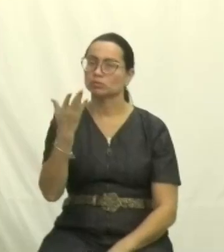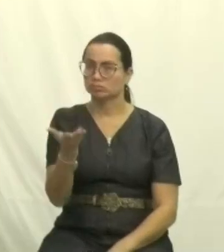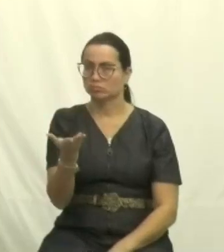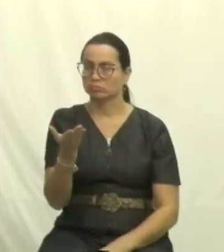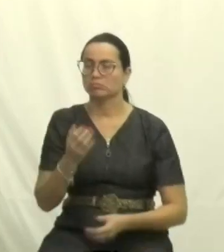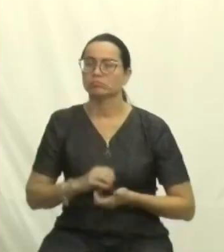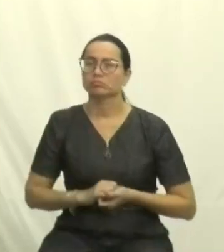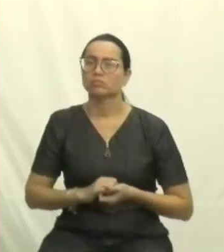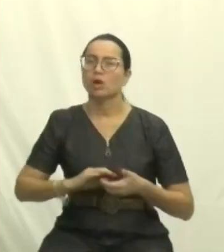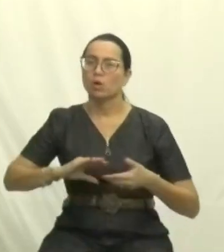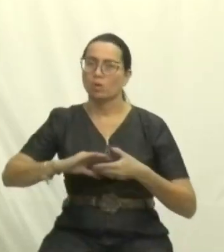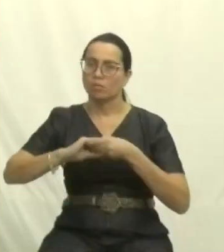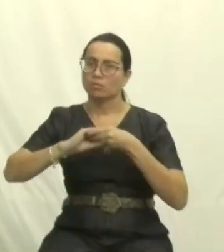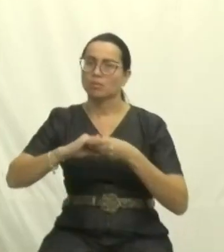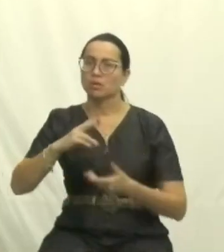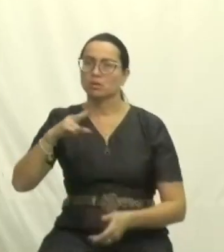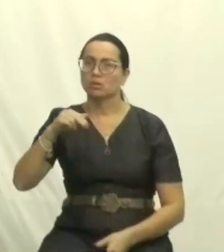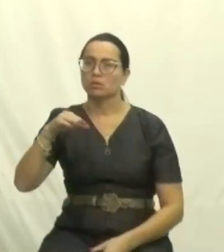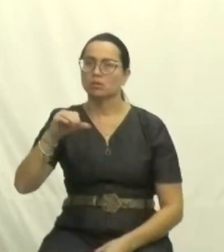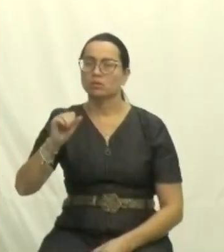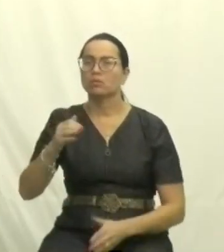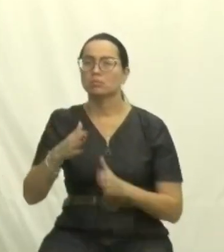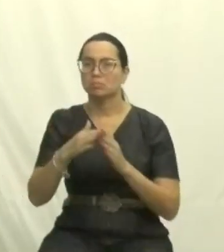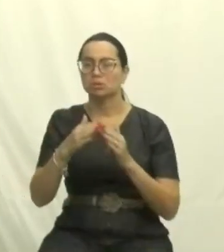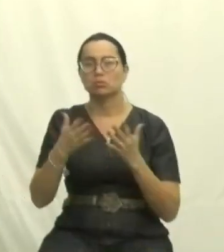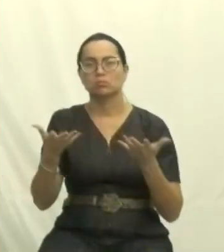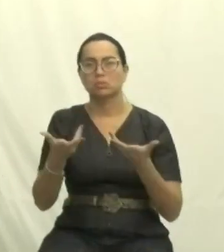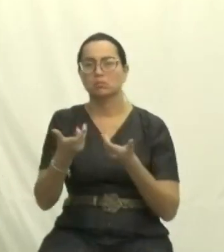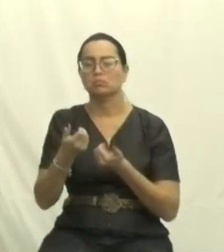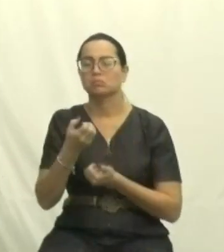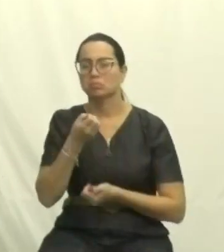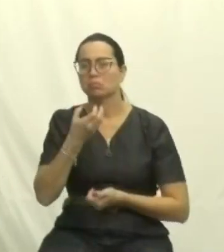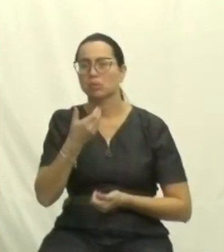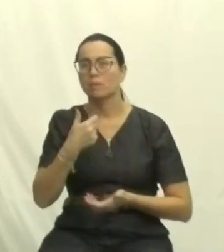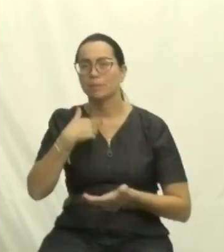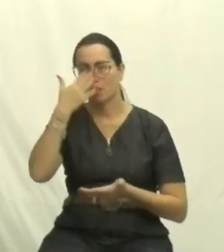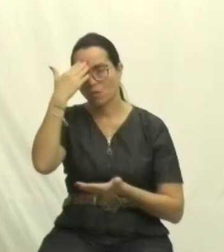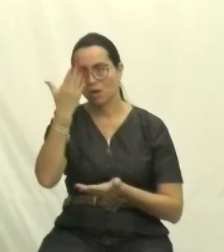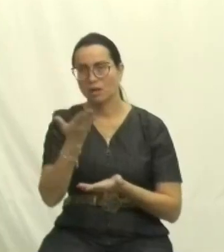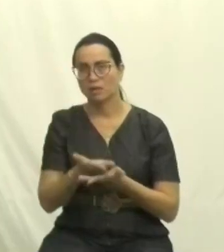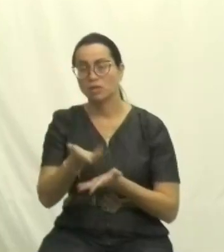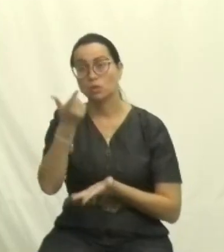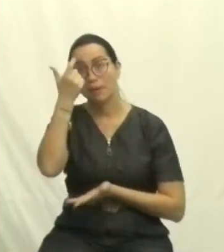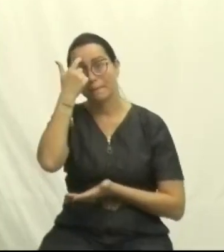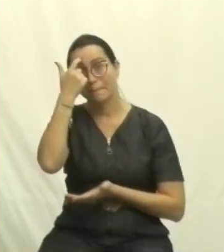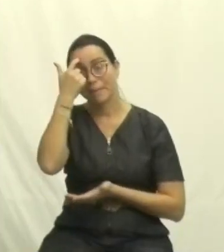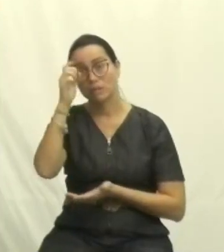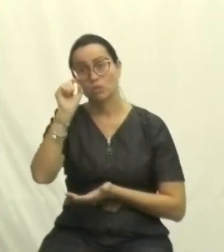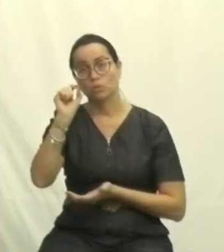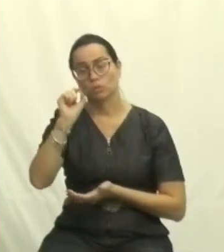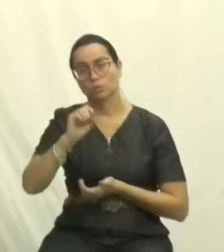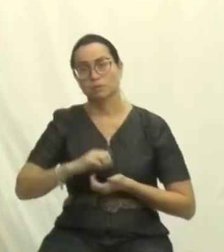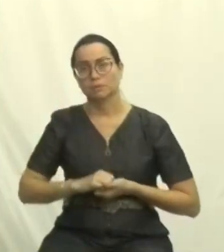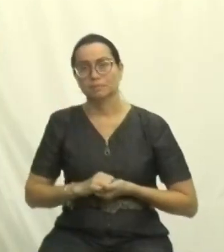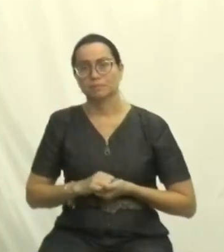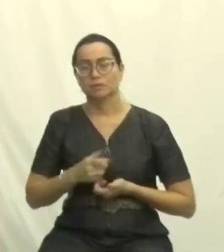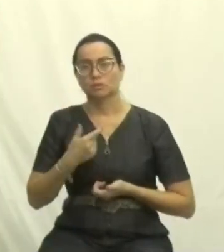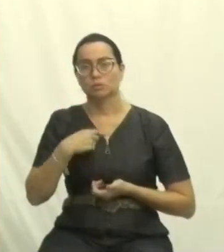colegas, cumprimentando o Nicola por esse requerimento. Eu acredito que, e penso, quando eu li o requerimento, fiquei